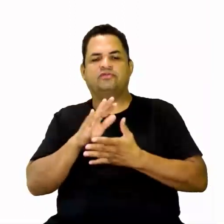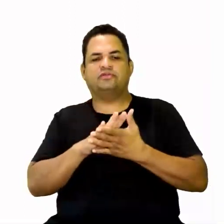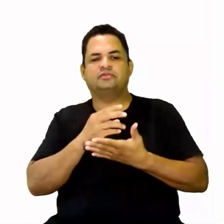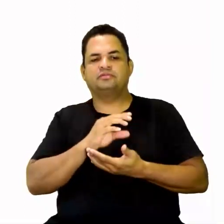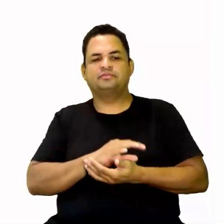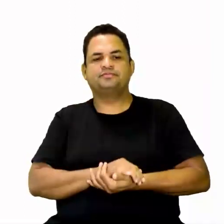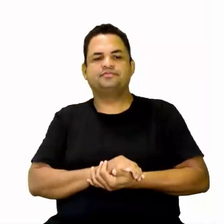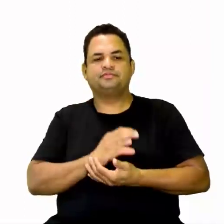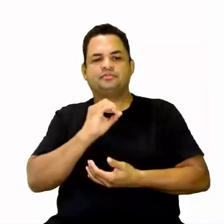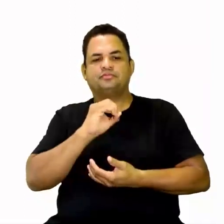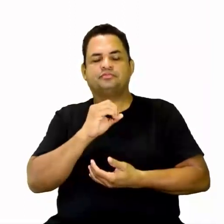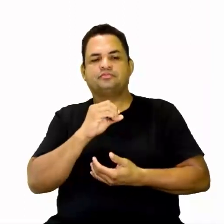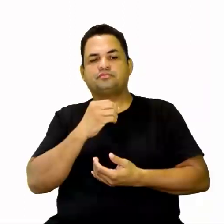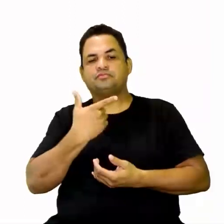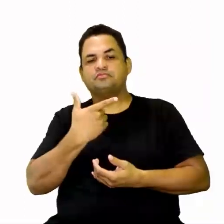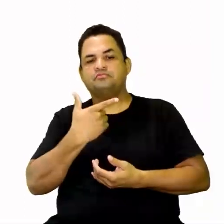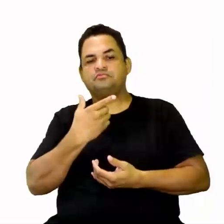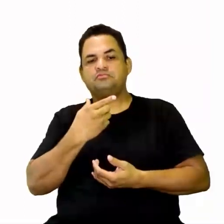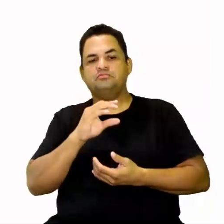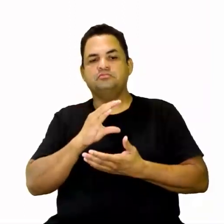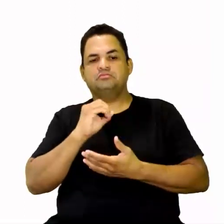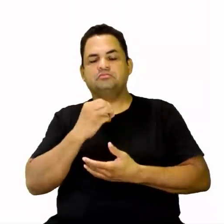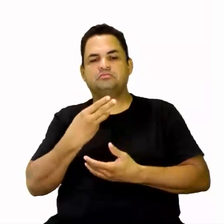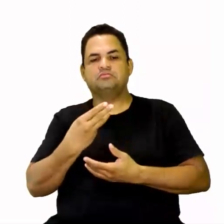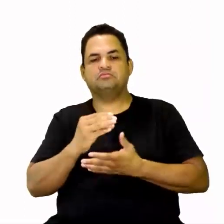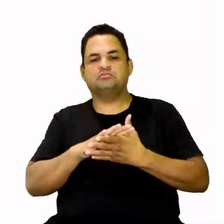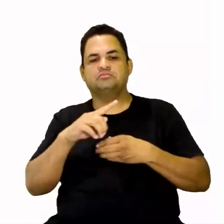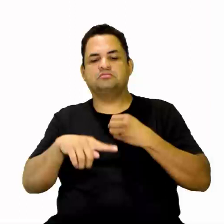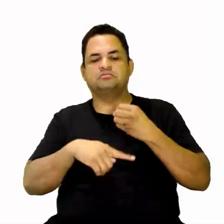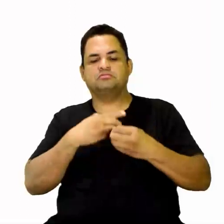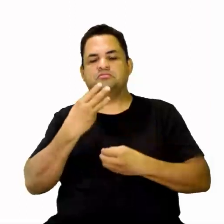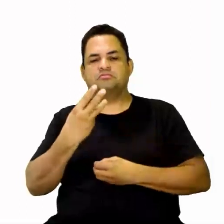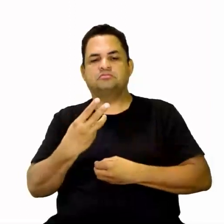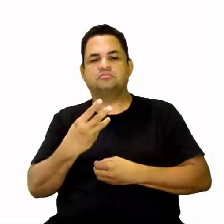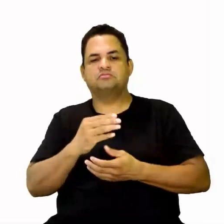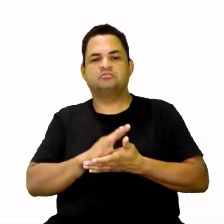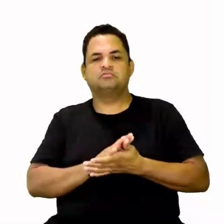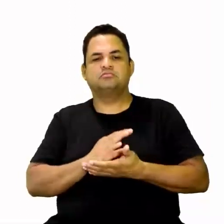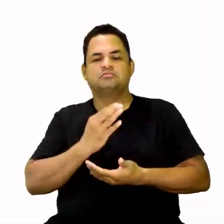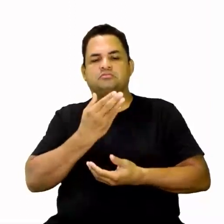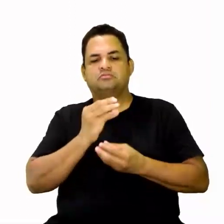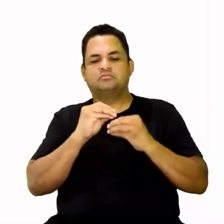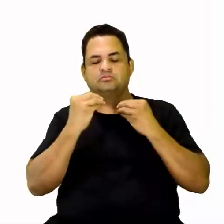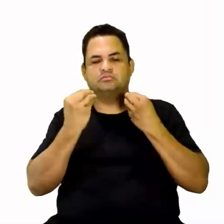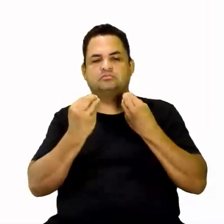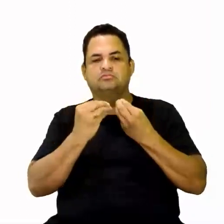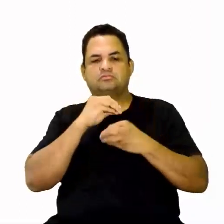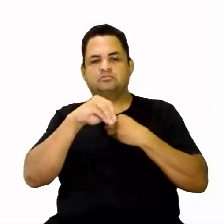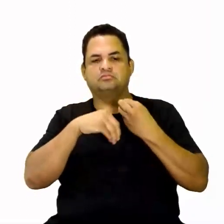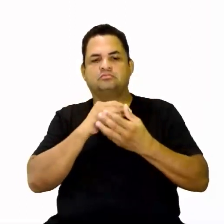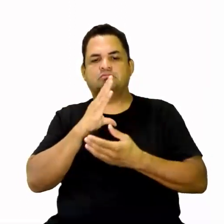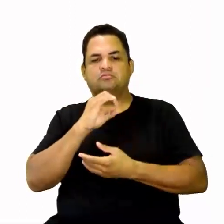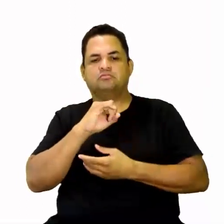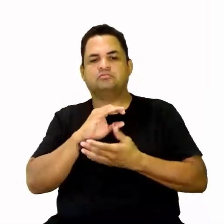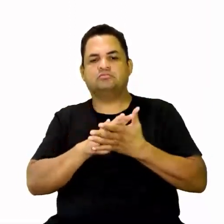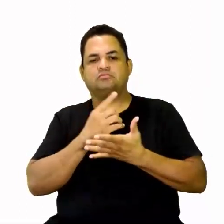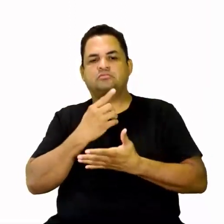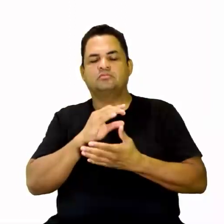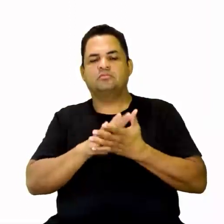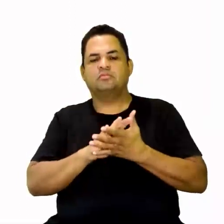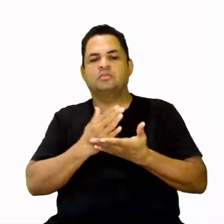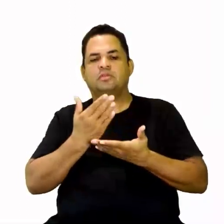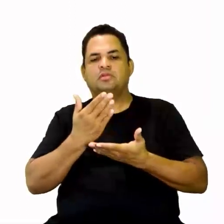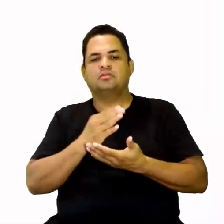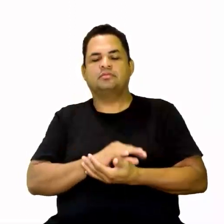átomos de oxigênio, O3, 3 átomos de oxigênio. E as compostas, CH4, 1 átomo de carbono, 4